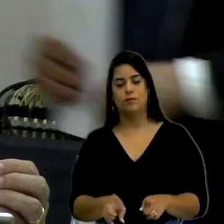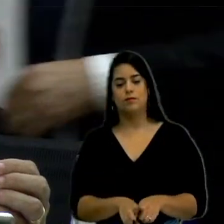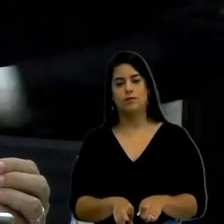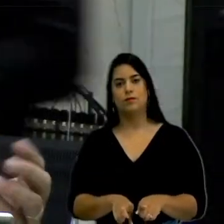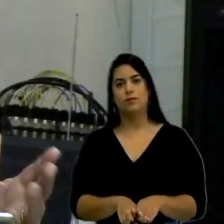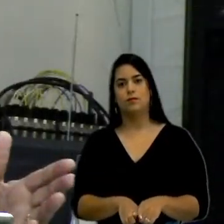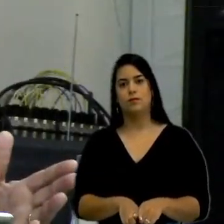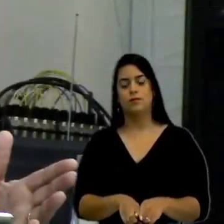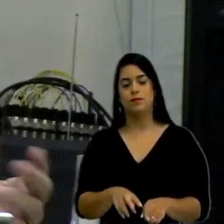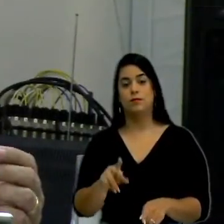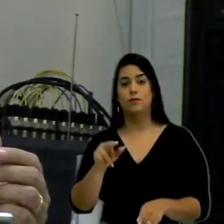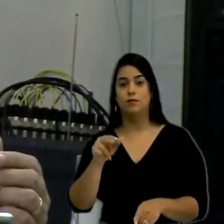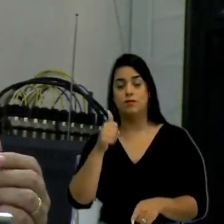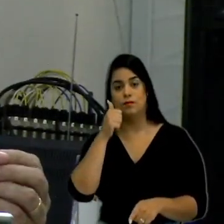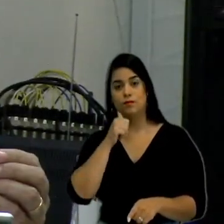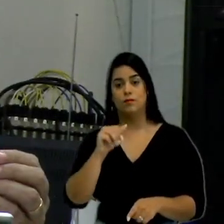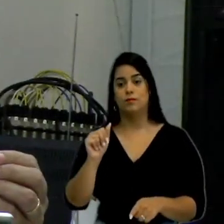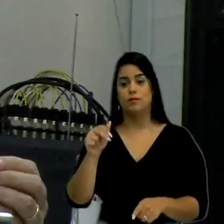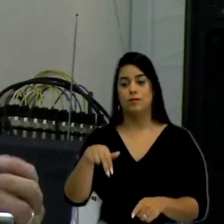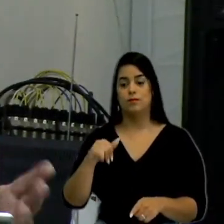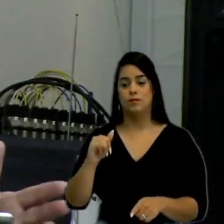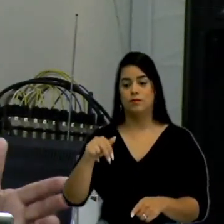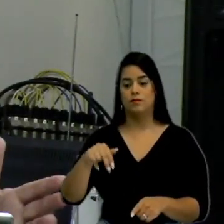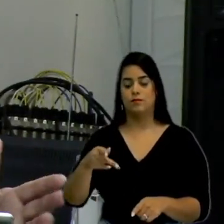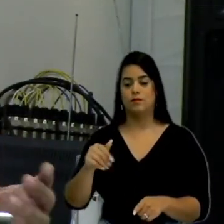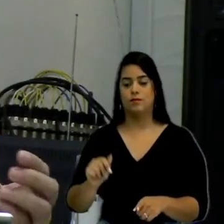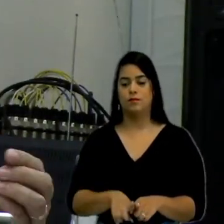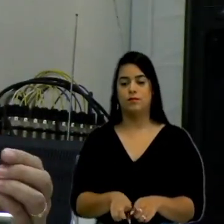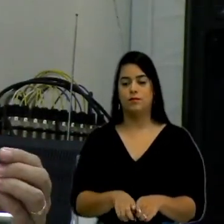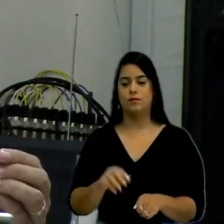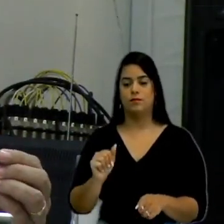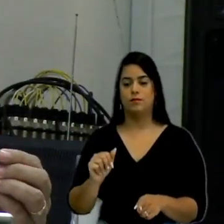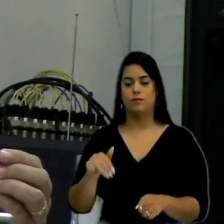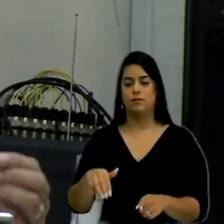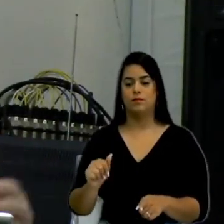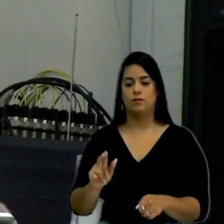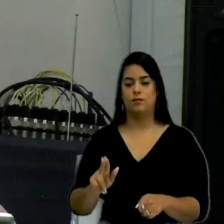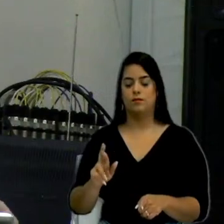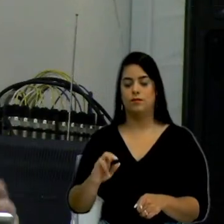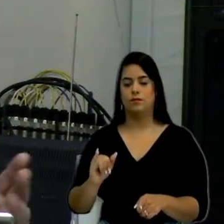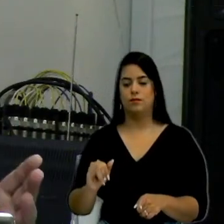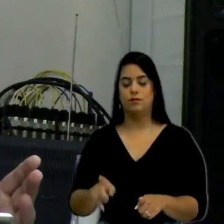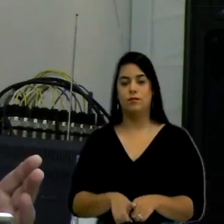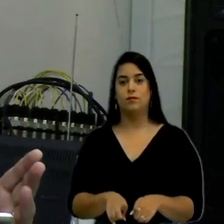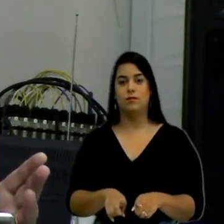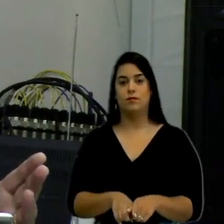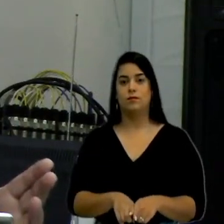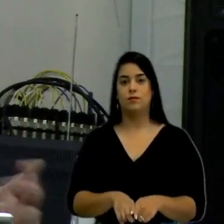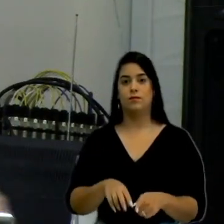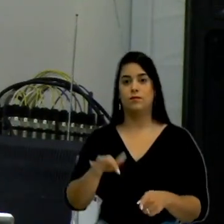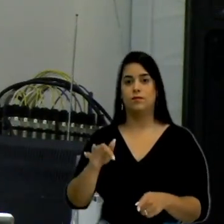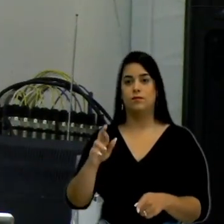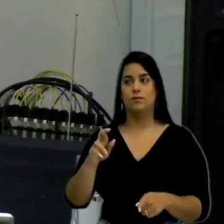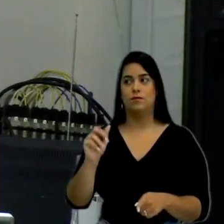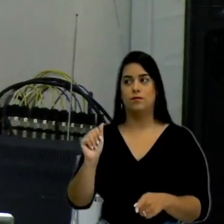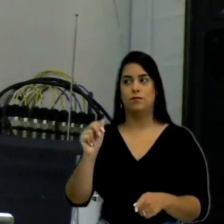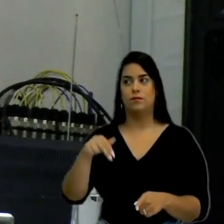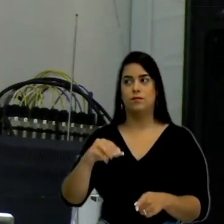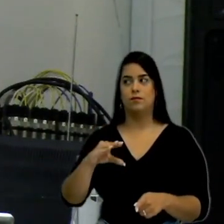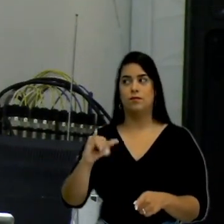a nossa irmã Aninha Silva, a Mauri Pacheco e também o nosso amigo Francisco